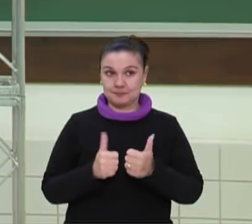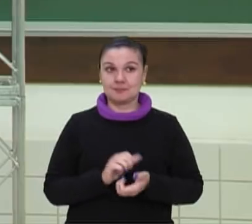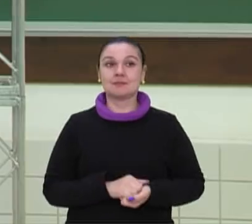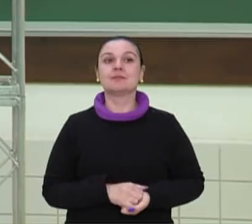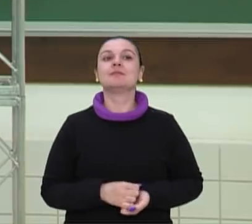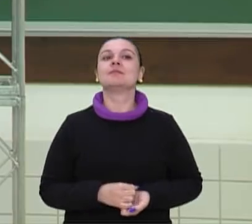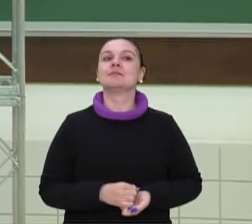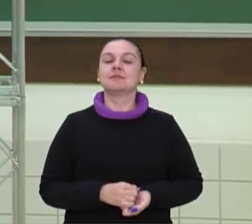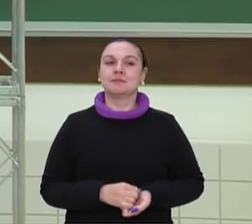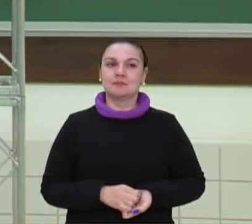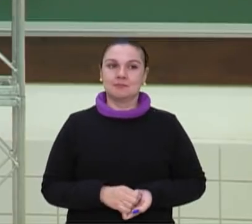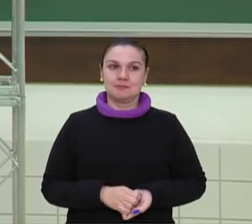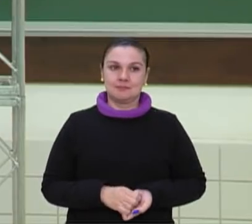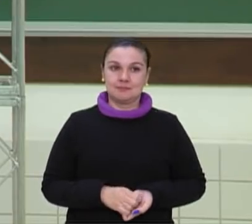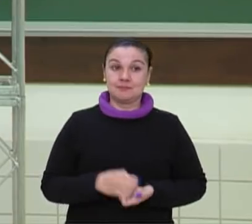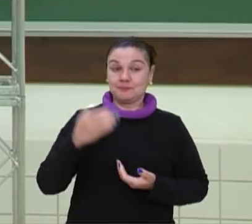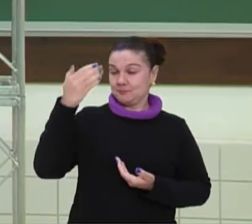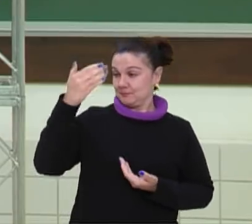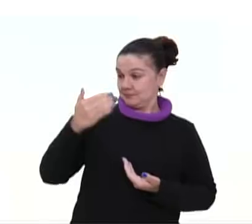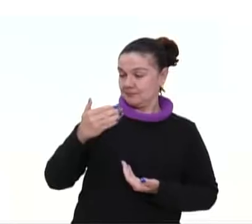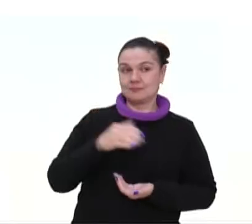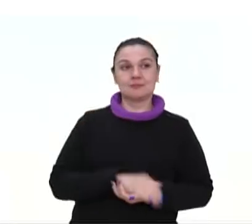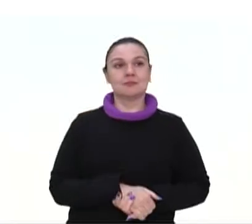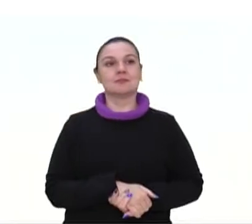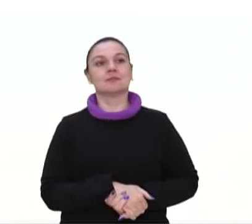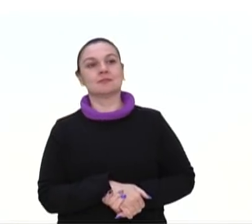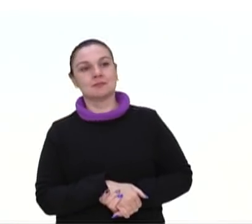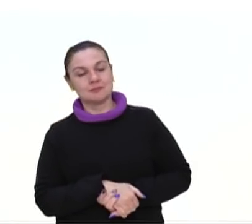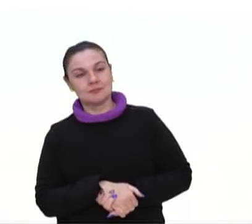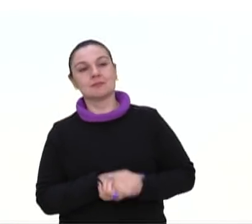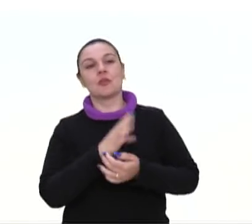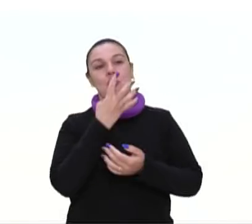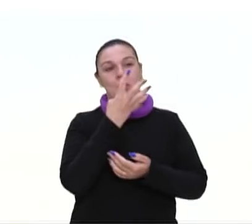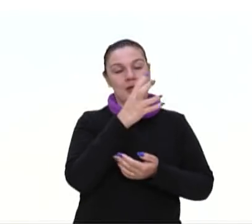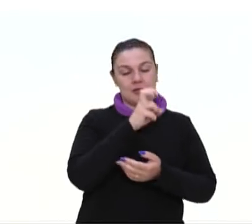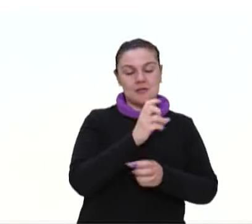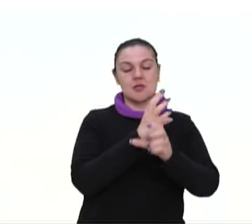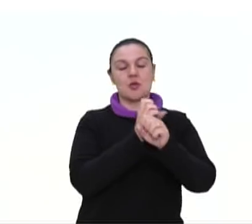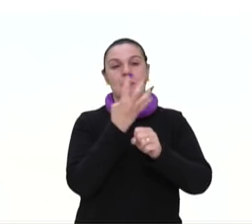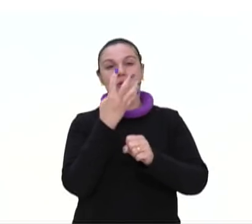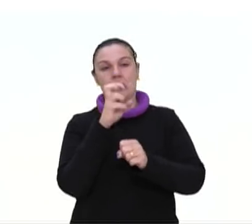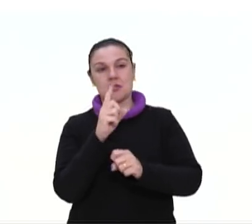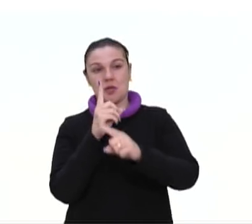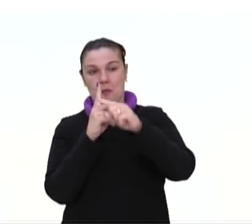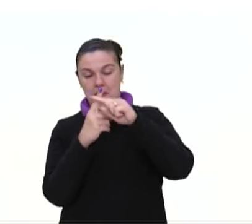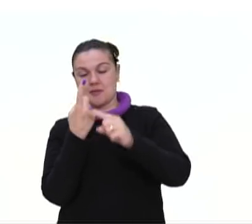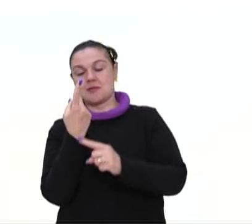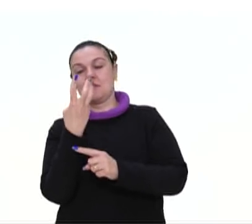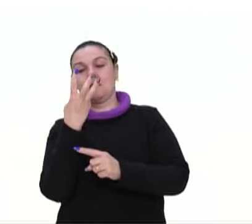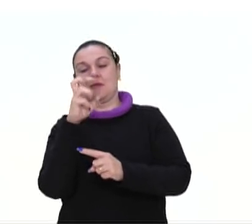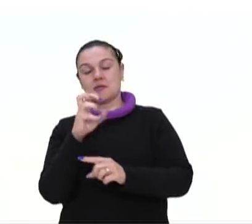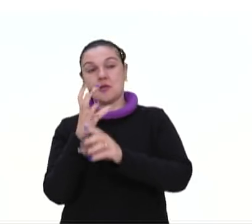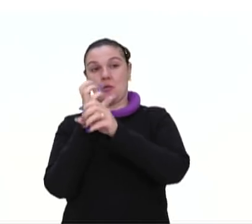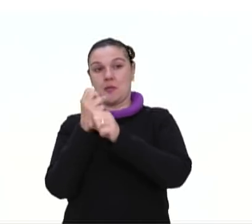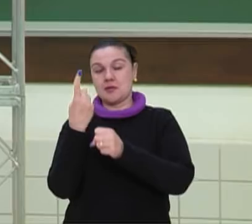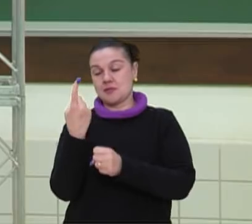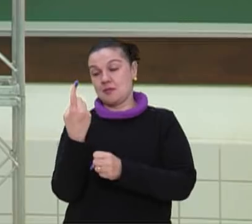certo? Então, somando aqui, 45 mais 45, mais 135 e mais